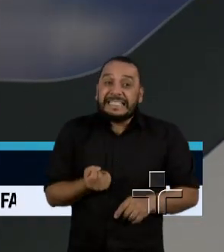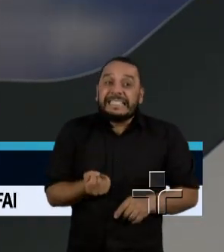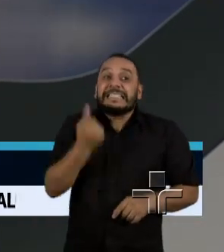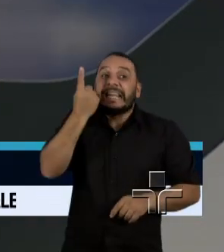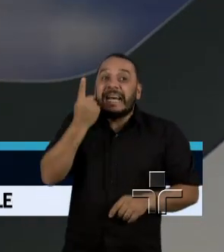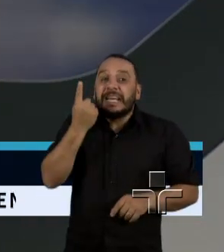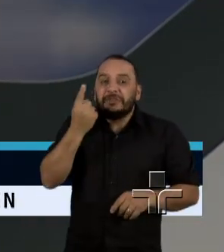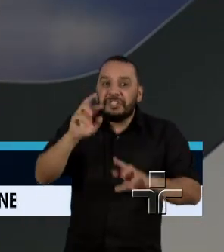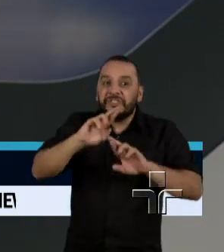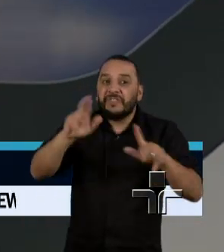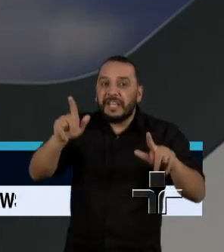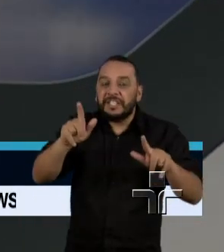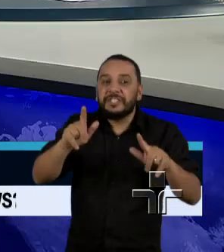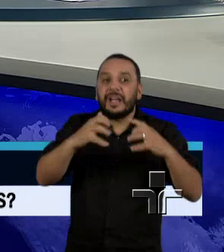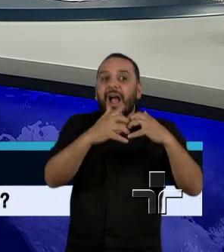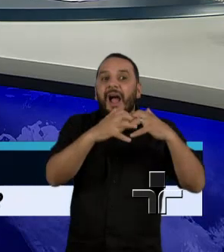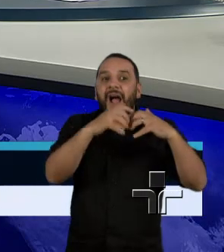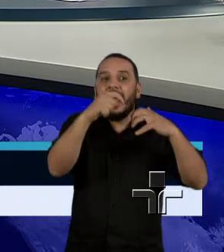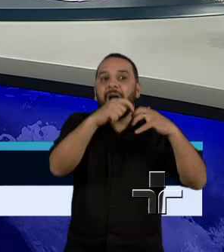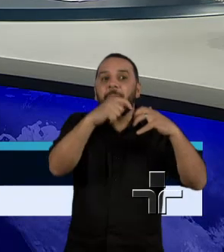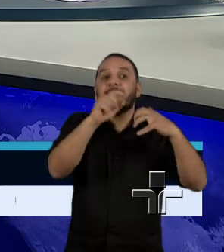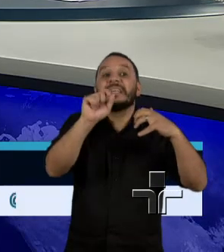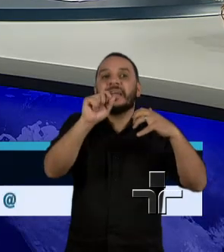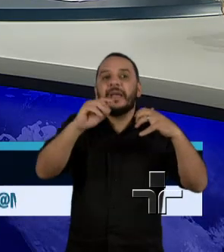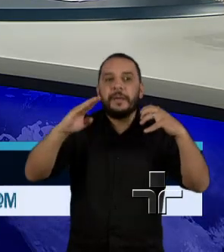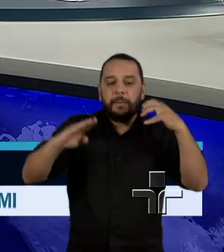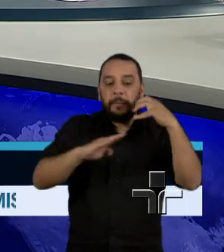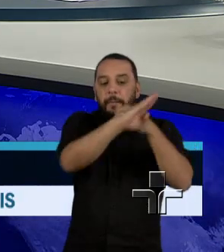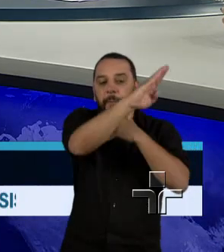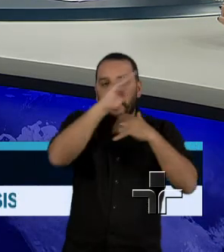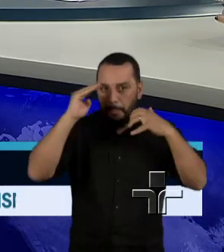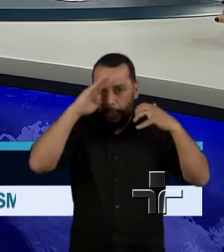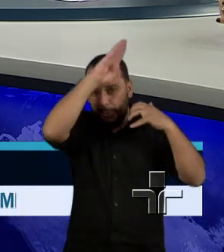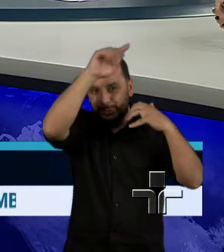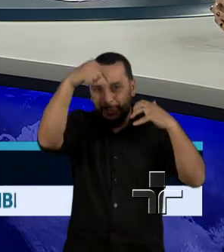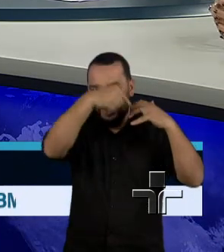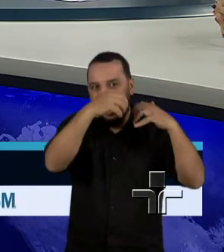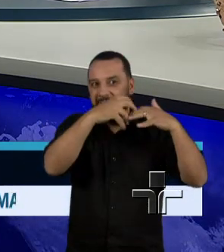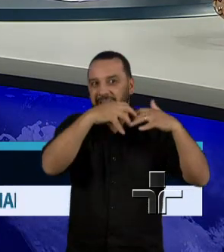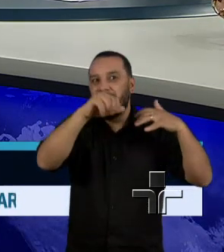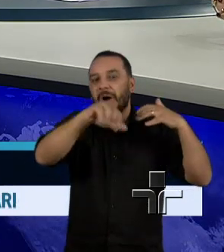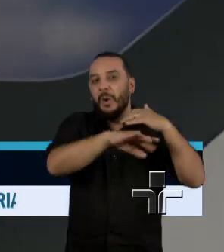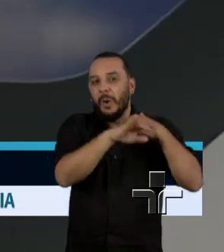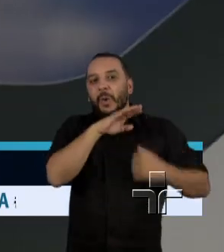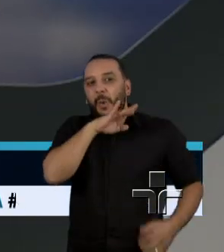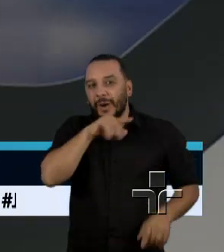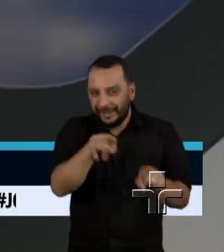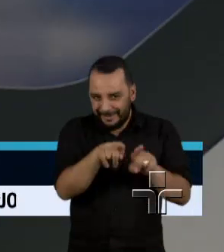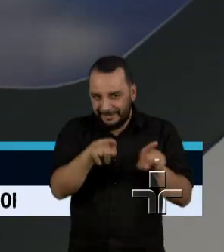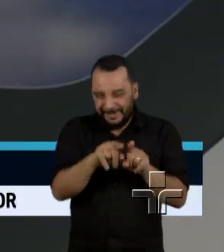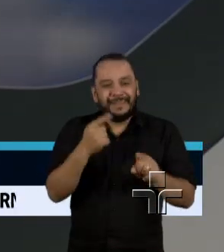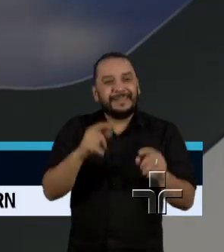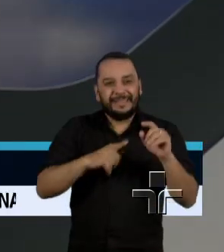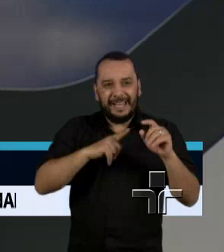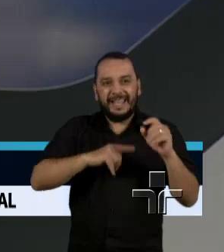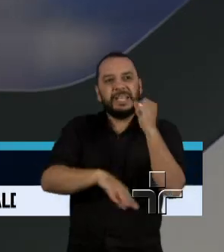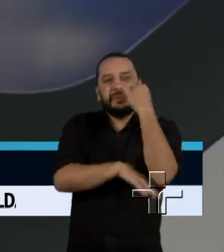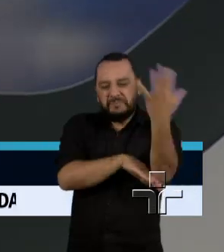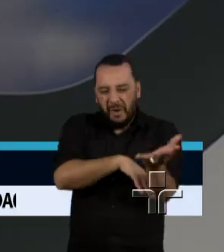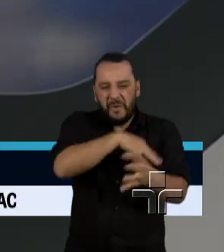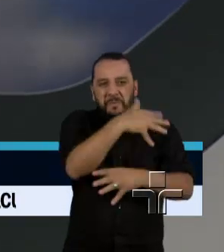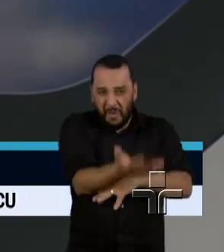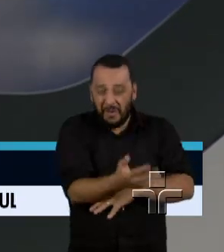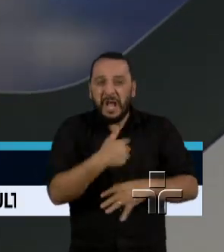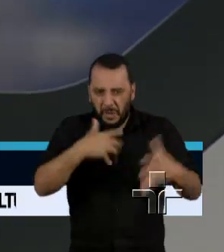nosso presidente Jair Bolsonaro, que teve aí uma posição com relação ao desmatamento da Amazônia, não tive chance de falar, mas eu só